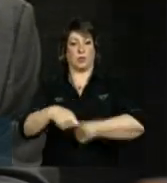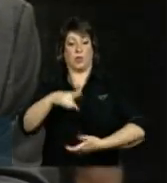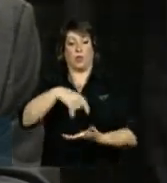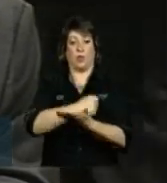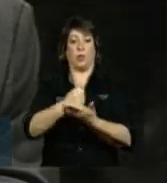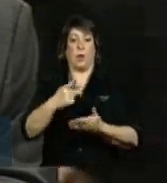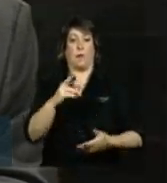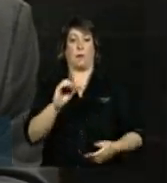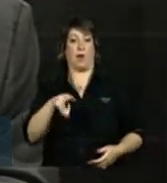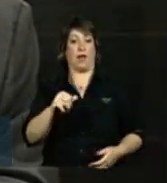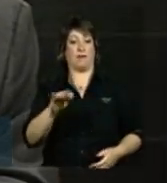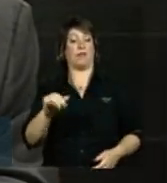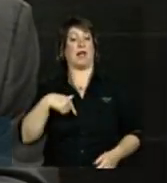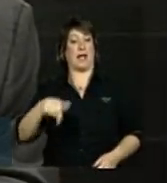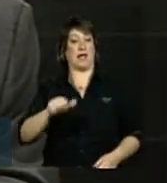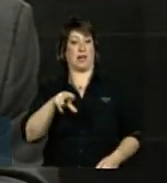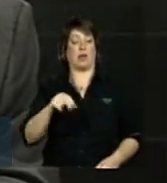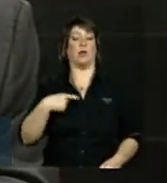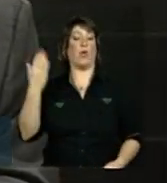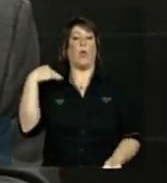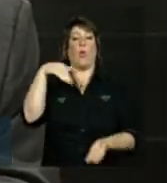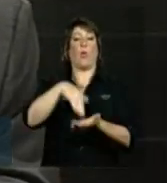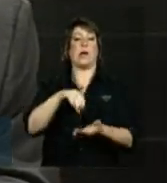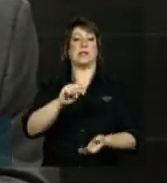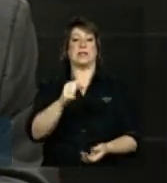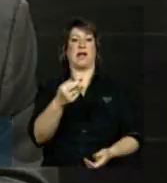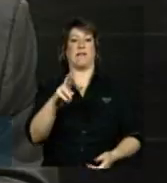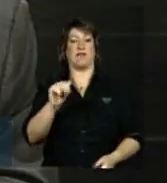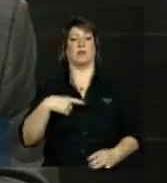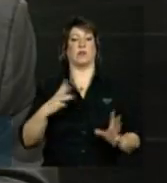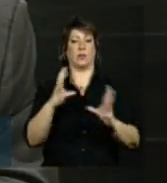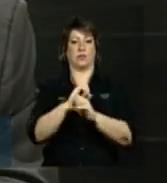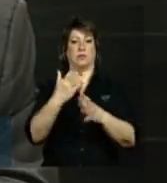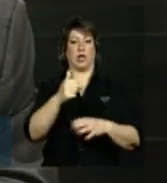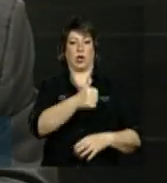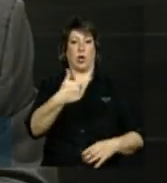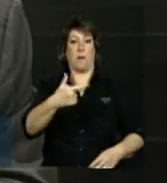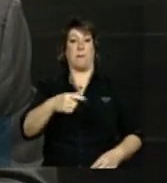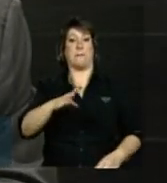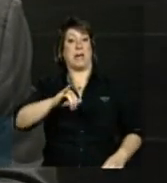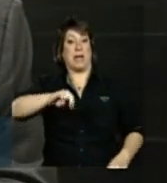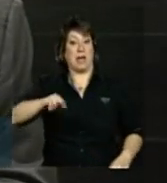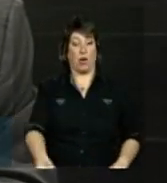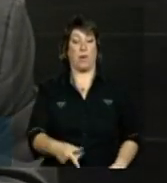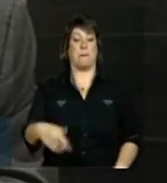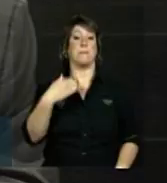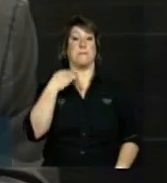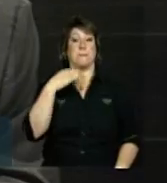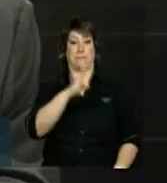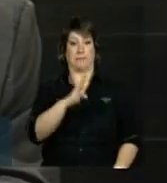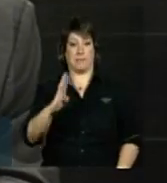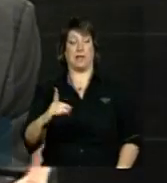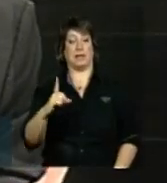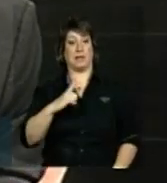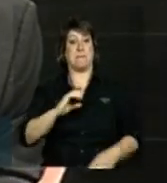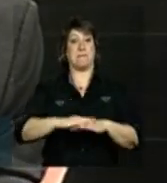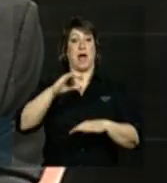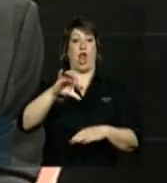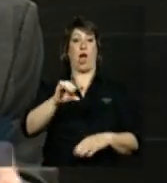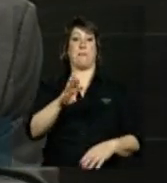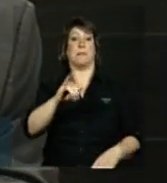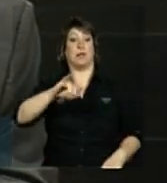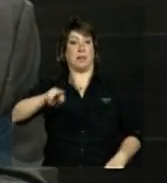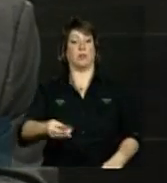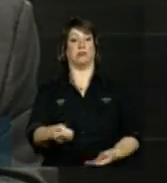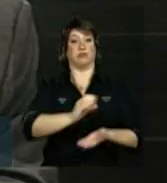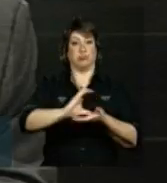PRONAF esse ano, na última safra, né, de cerca de 12 bilhões, o Banco do Brasil tem uma participação de mais de 9 bilhões, então isso dá a